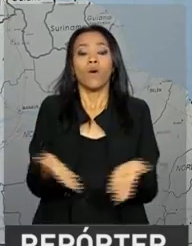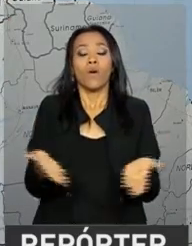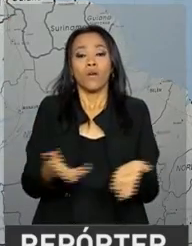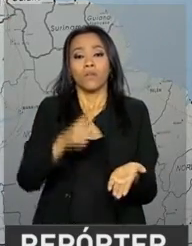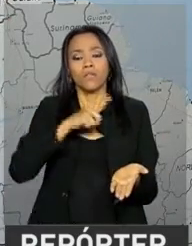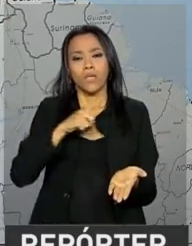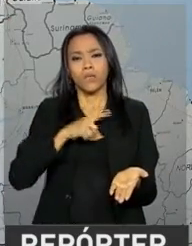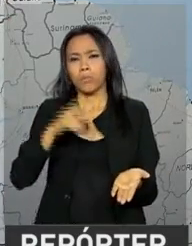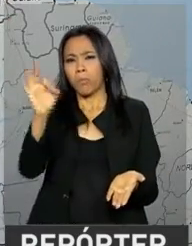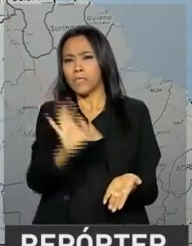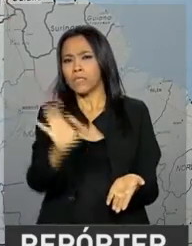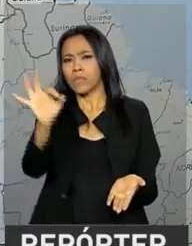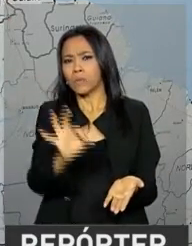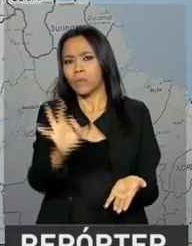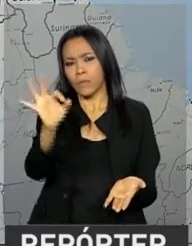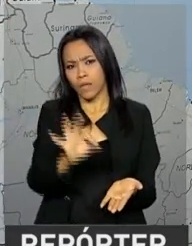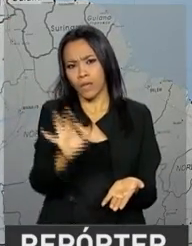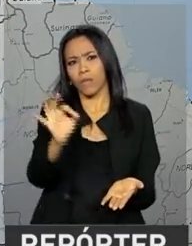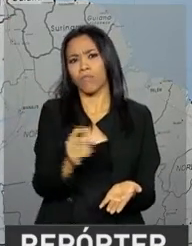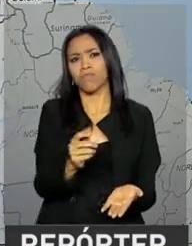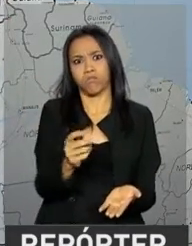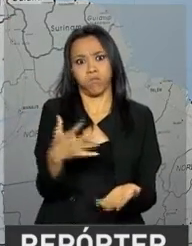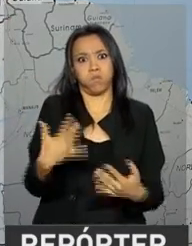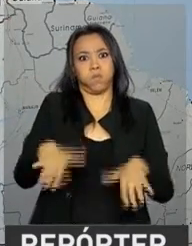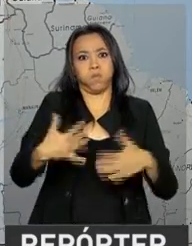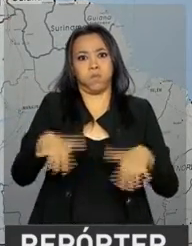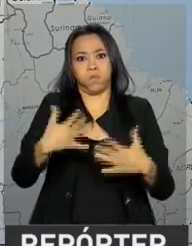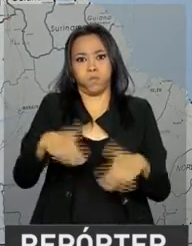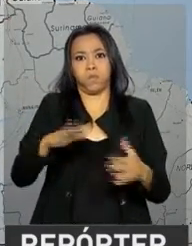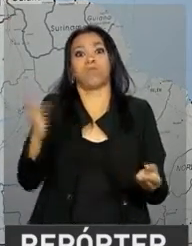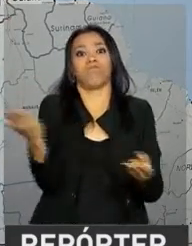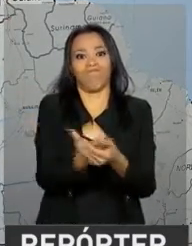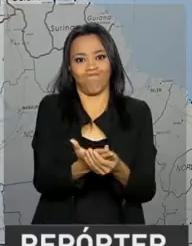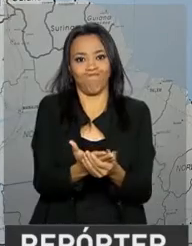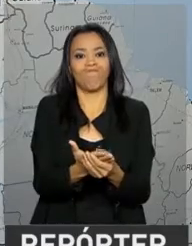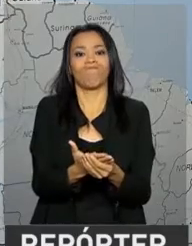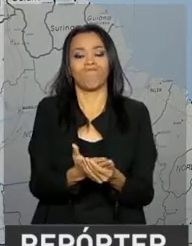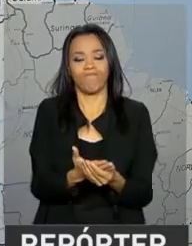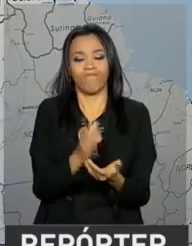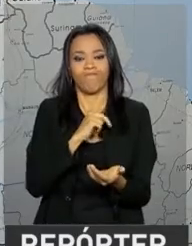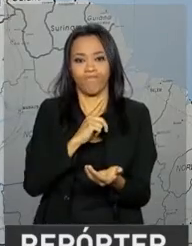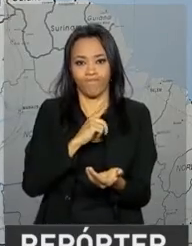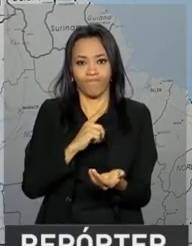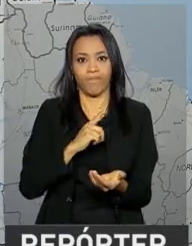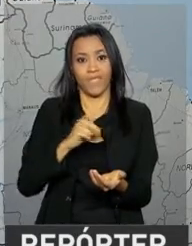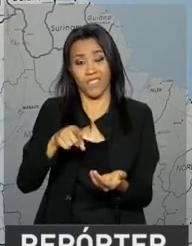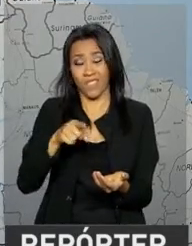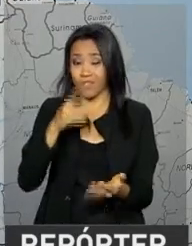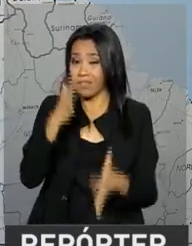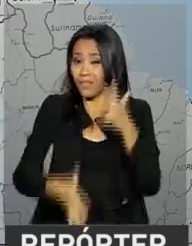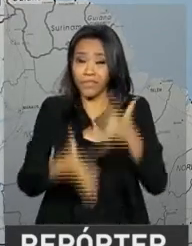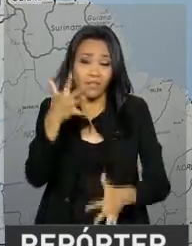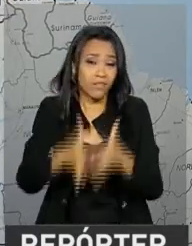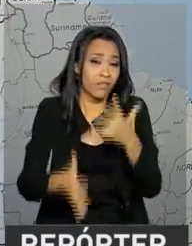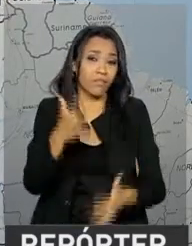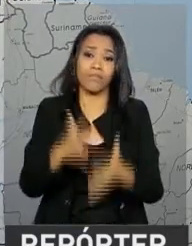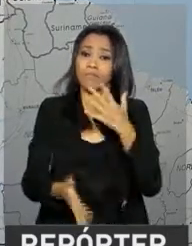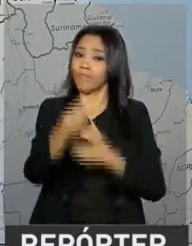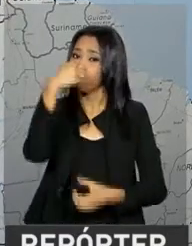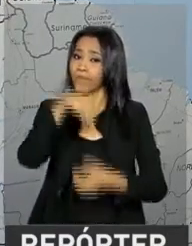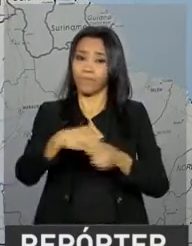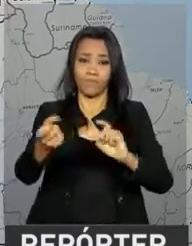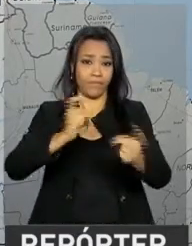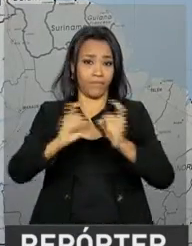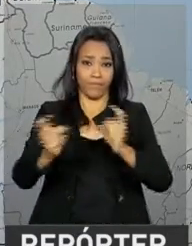muito grande desse processo em meio físico que é um é um transtorno para a administração como um todo